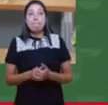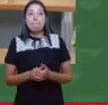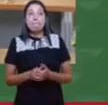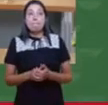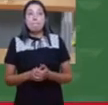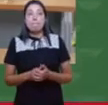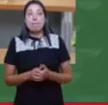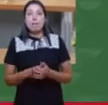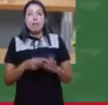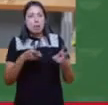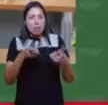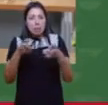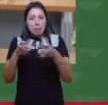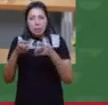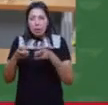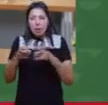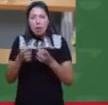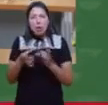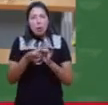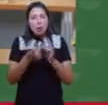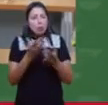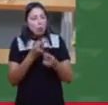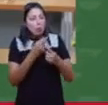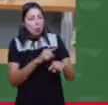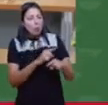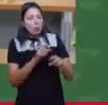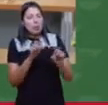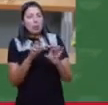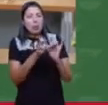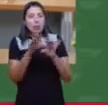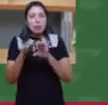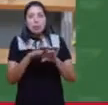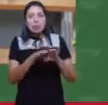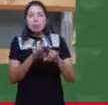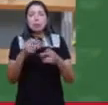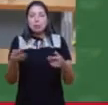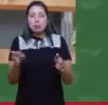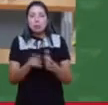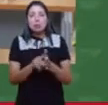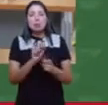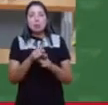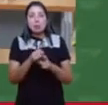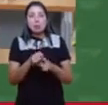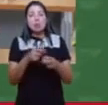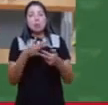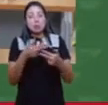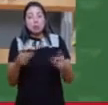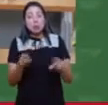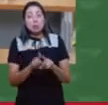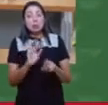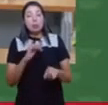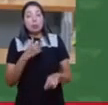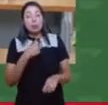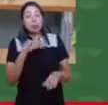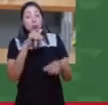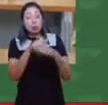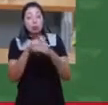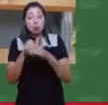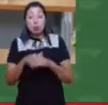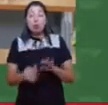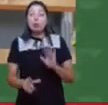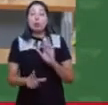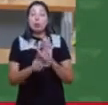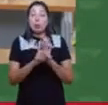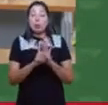incitações que são feitas contra a democracia para enfraquecer os instrumentos da democracia, e um dos instrumentos é o nosso voto, é a nossa